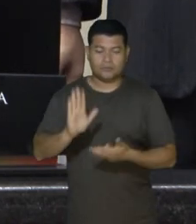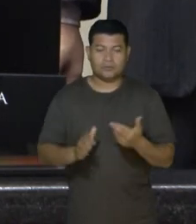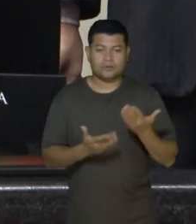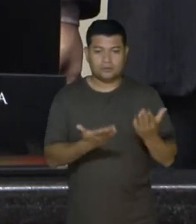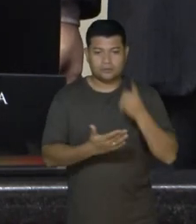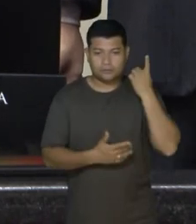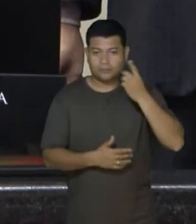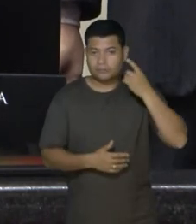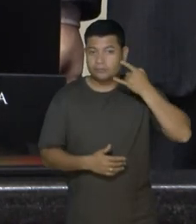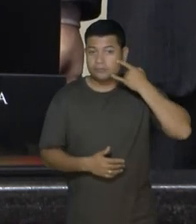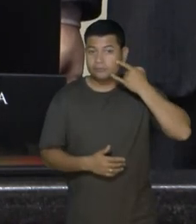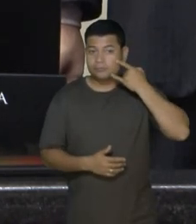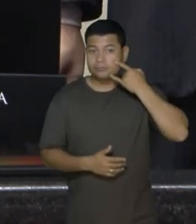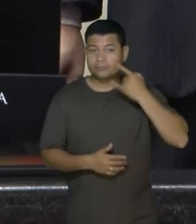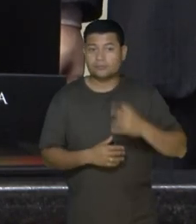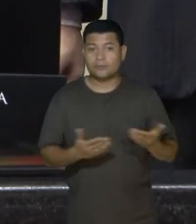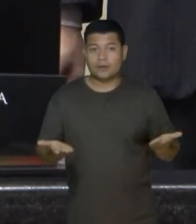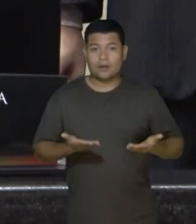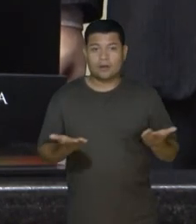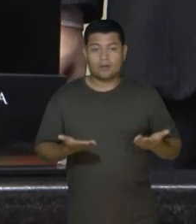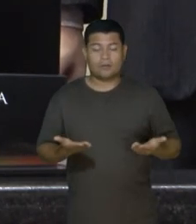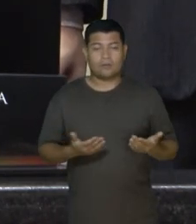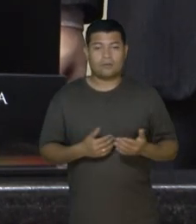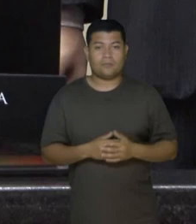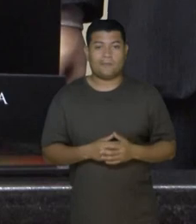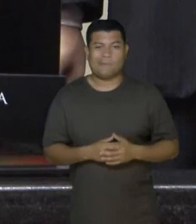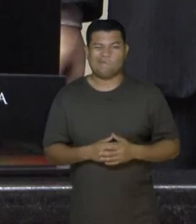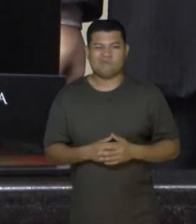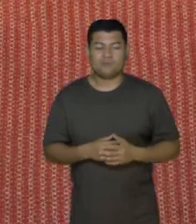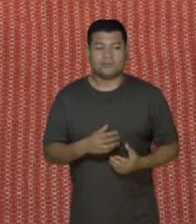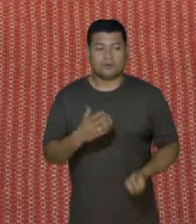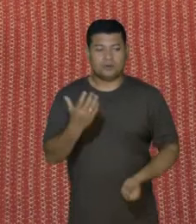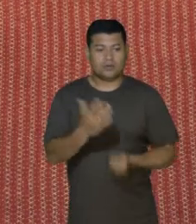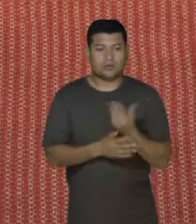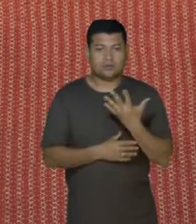Em discussão, para discutir, o autor, deputado Vicente Caro Preso.